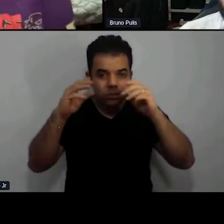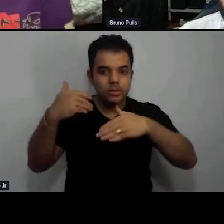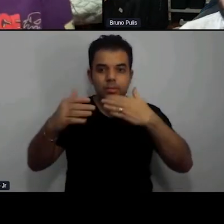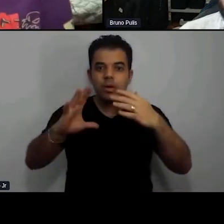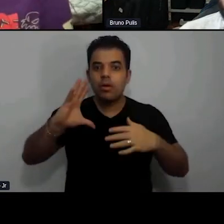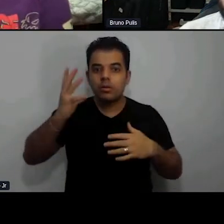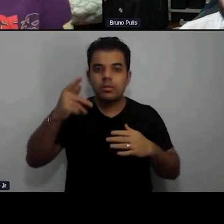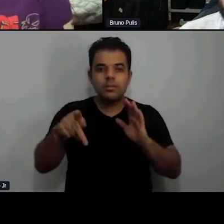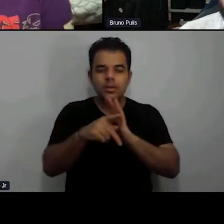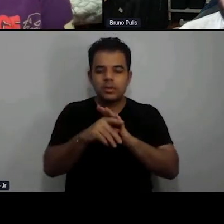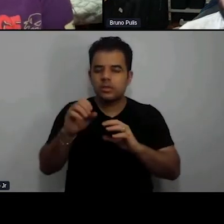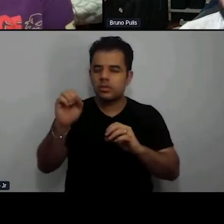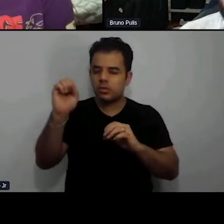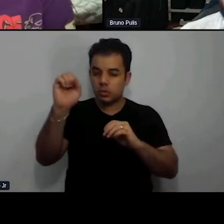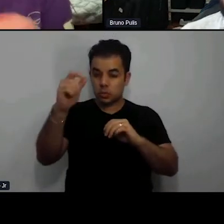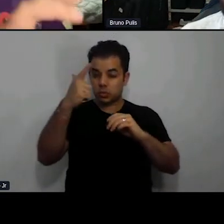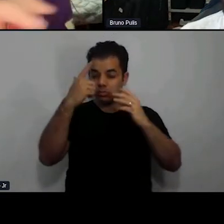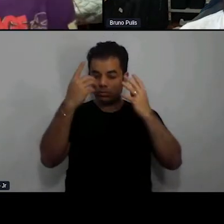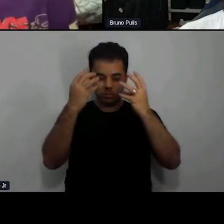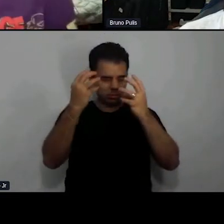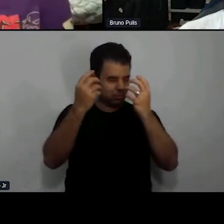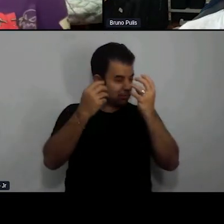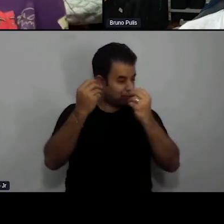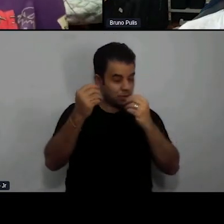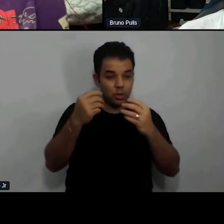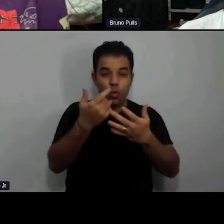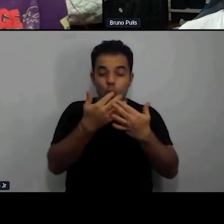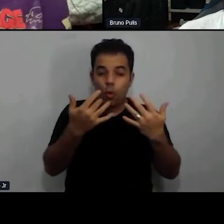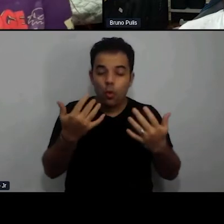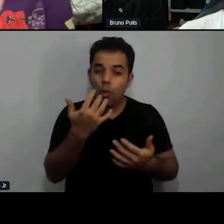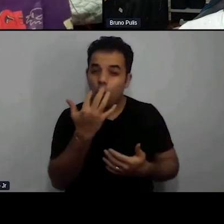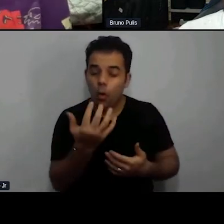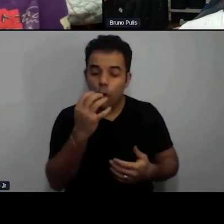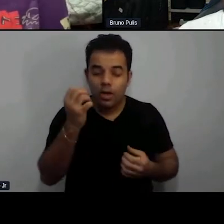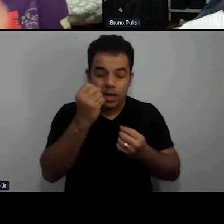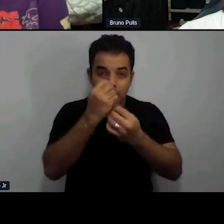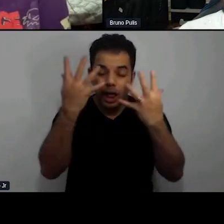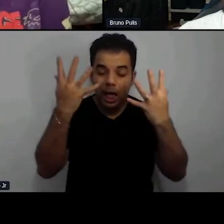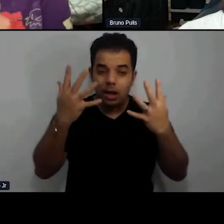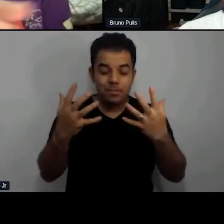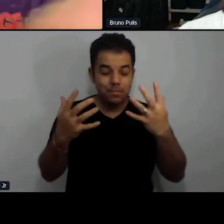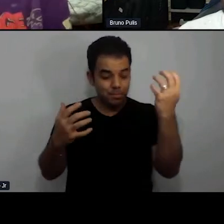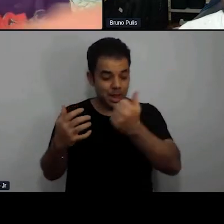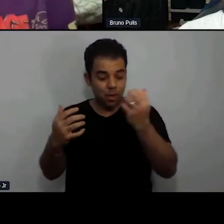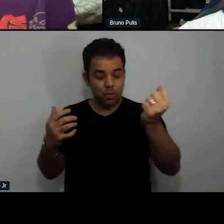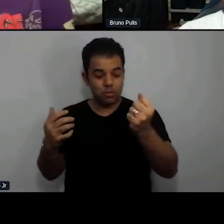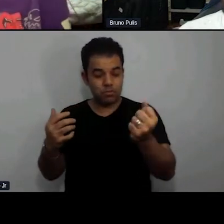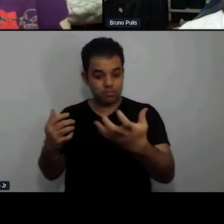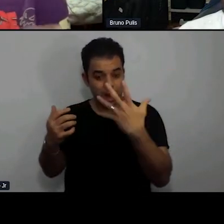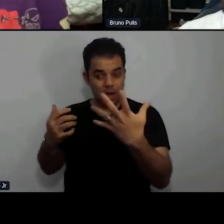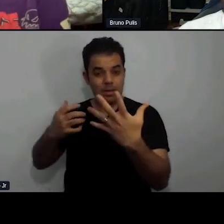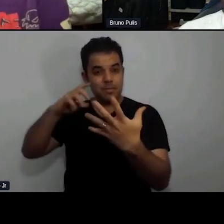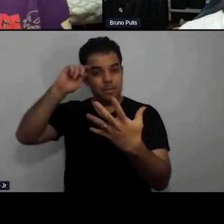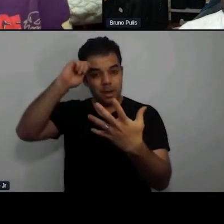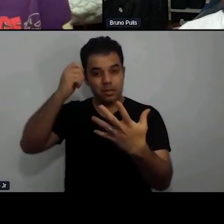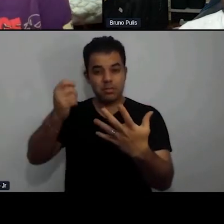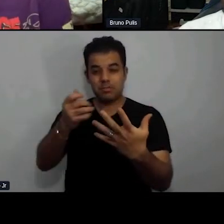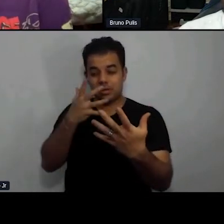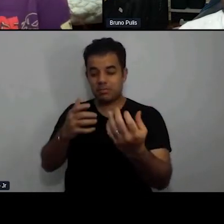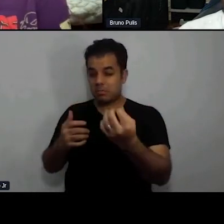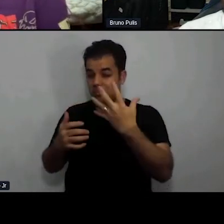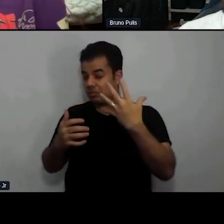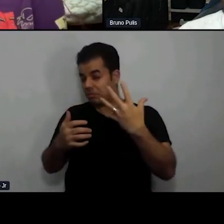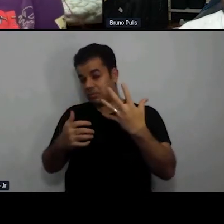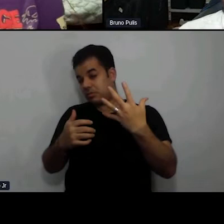uma fotossensibilidade, então cores muito claras, aquele preto no branco, aquele fundo branco, me cega um pouco,